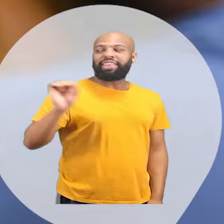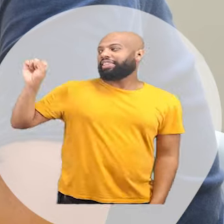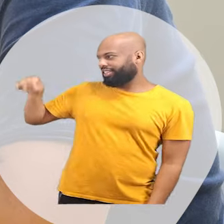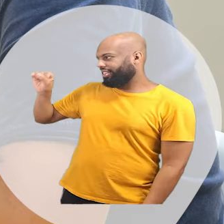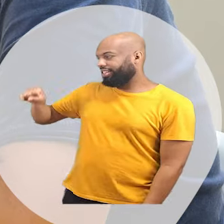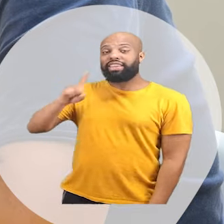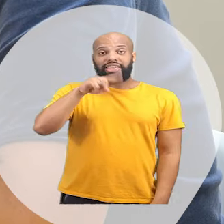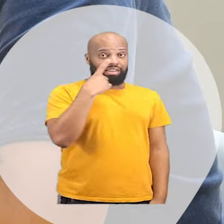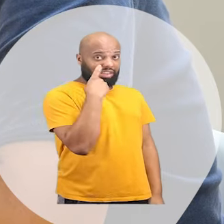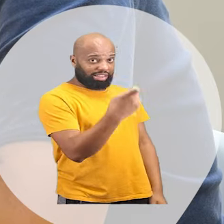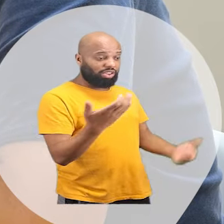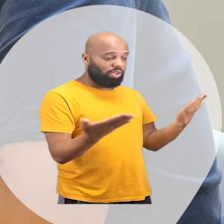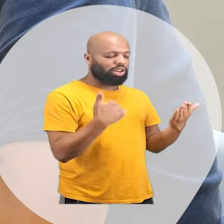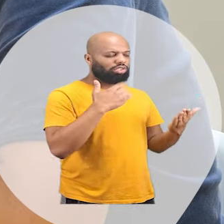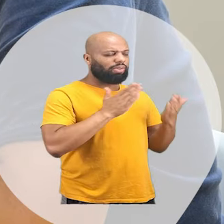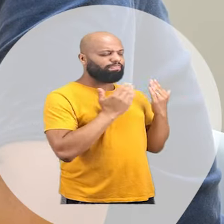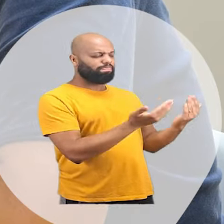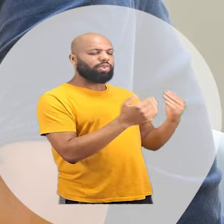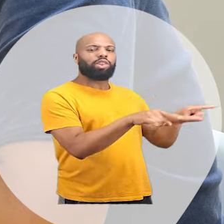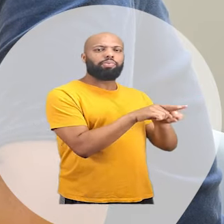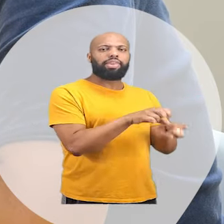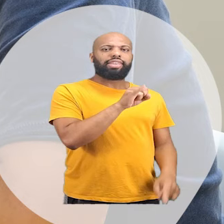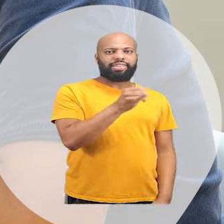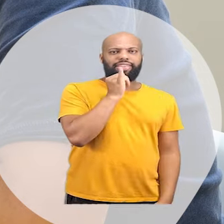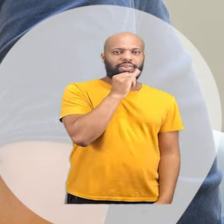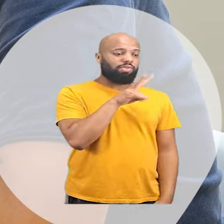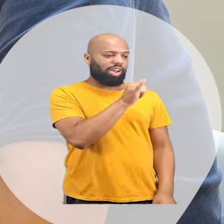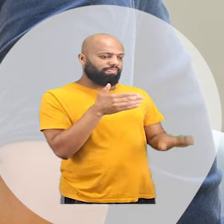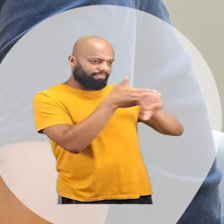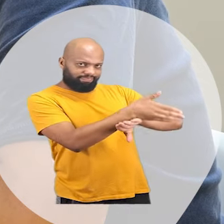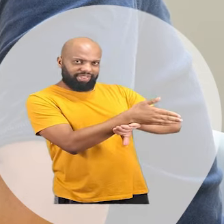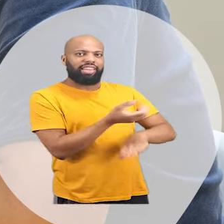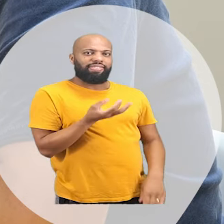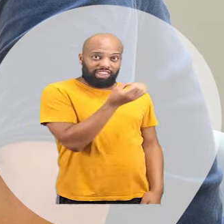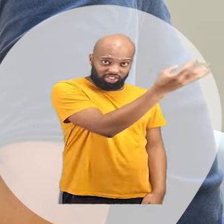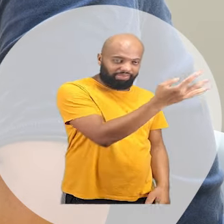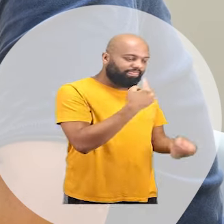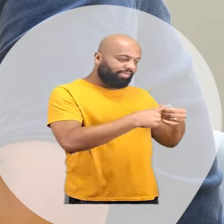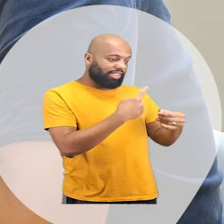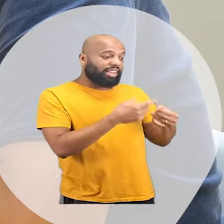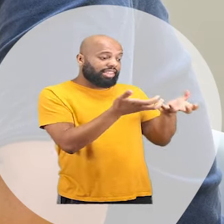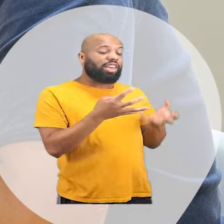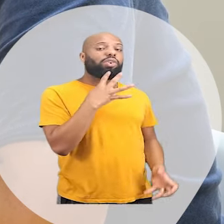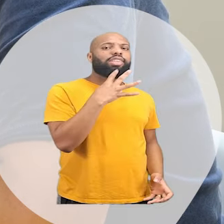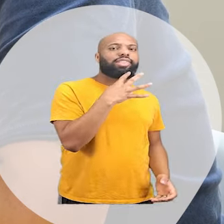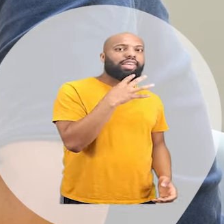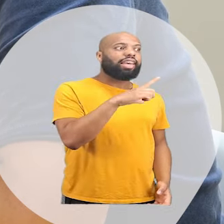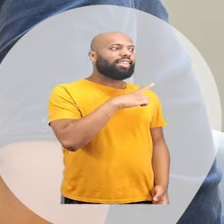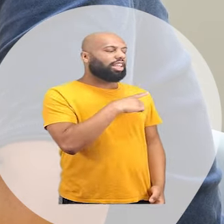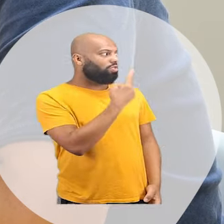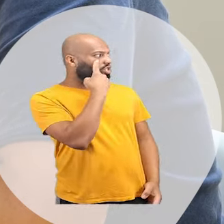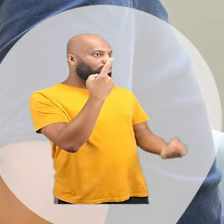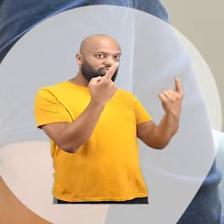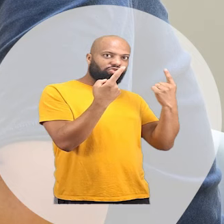é interessante eu já me questionei assim você vai para uma cidade que você quer conhecer você vai com um olhar por que que a gente não